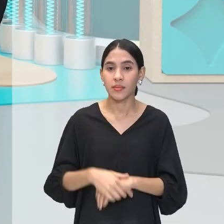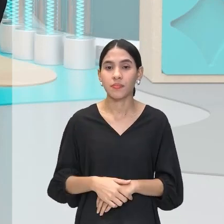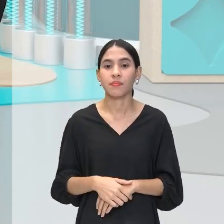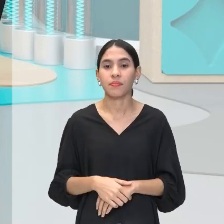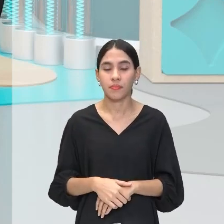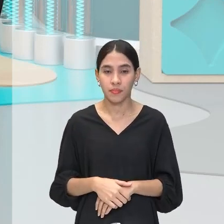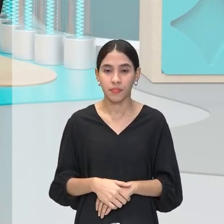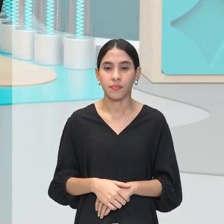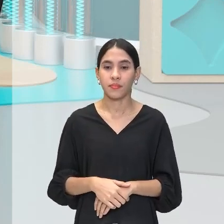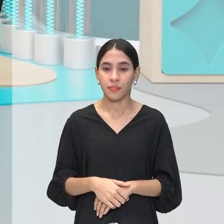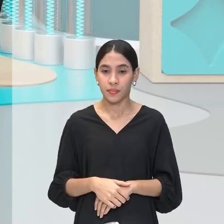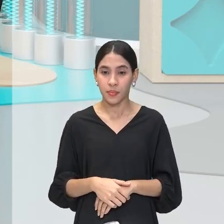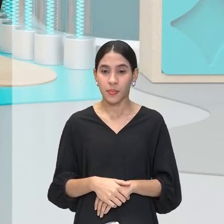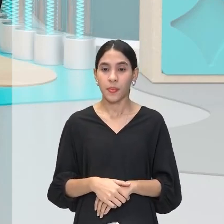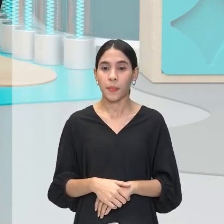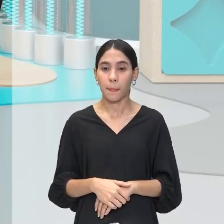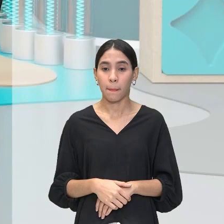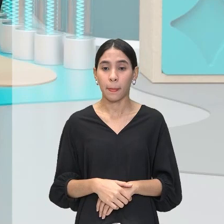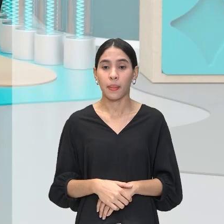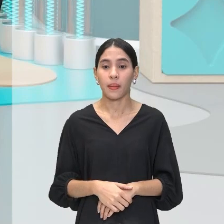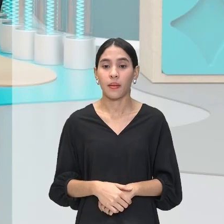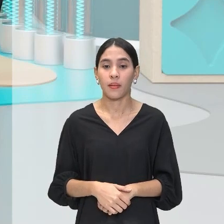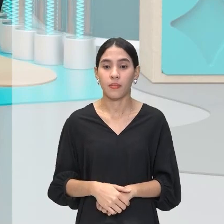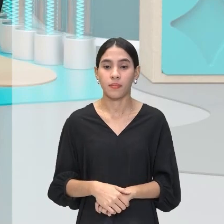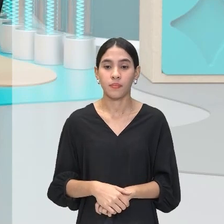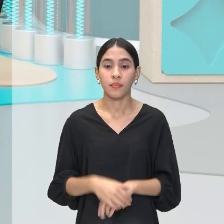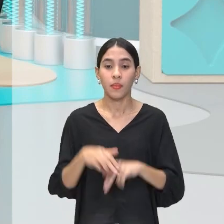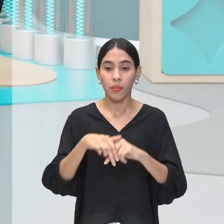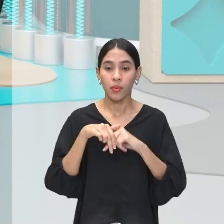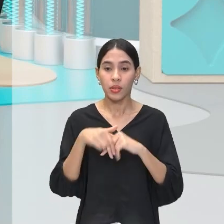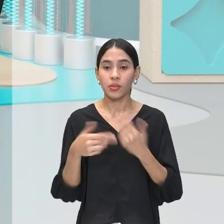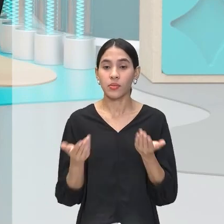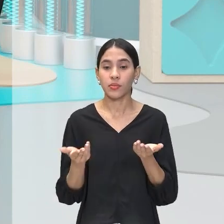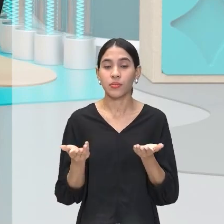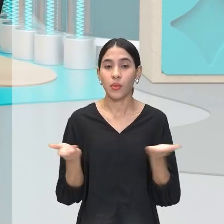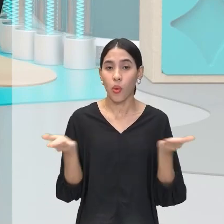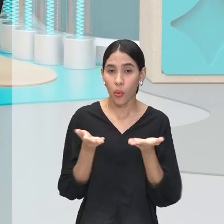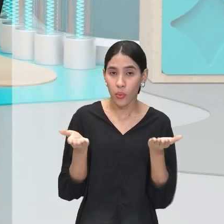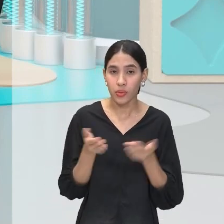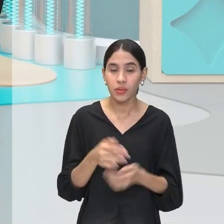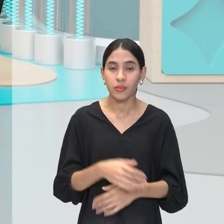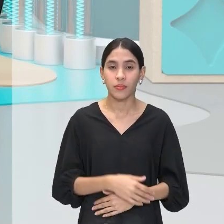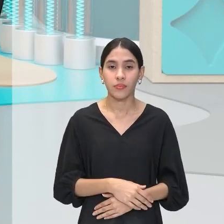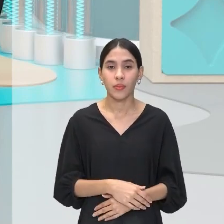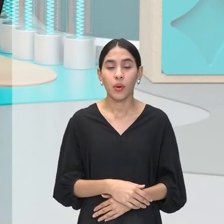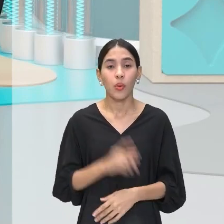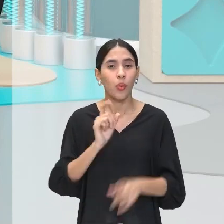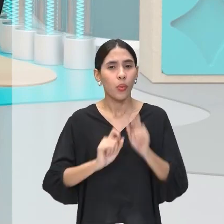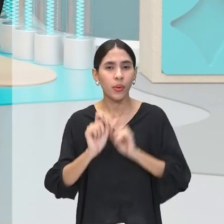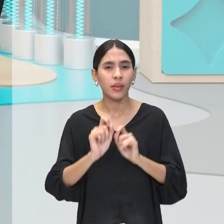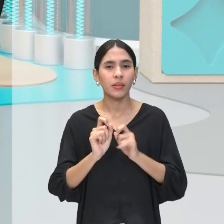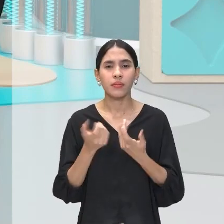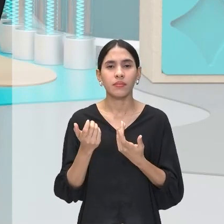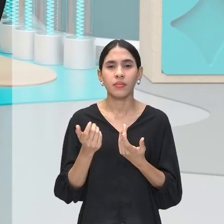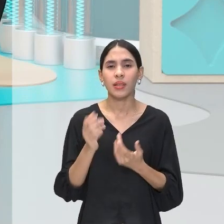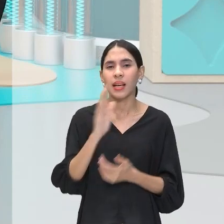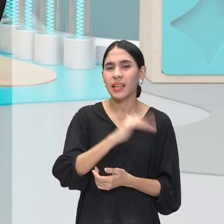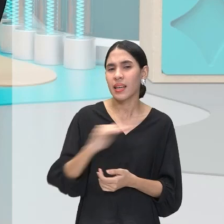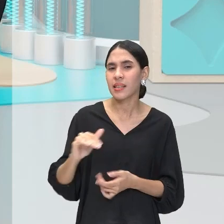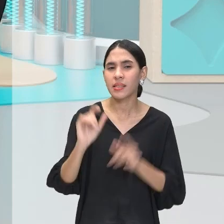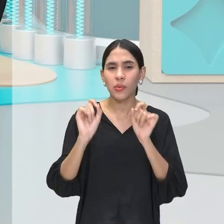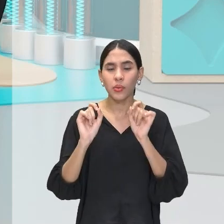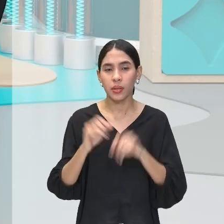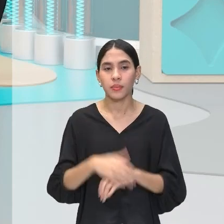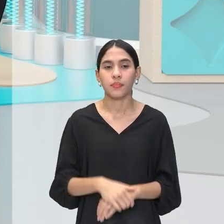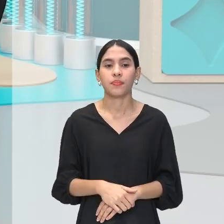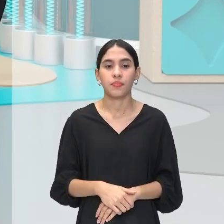de um modo geral. Por isso mesmo, na atualidade, o que é ser criança? Vamos lá? Na